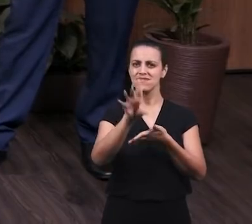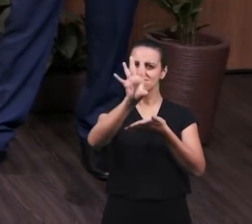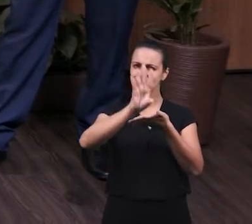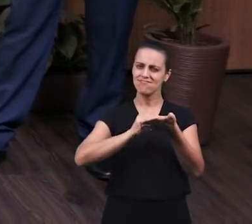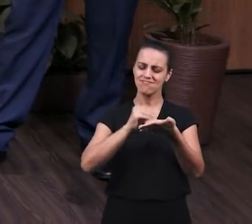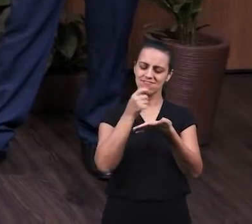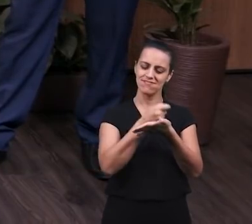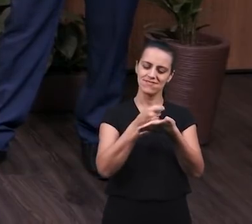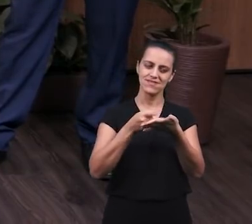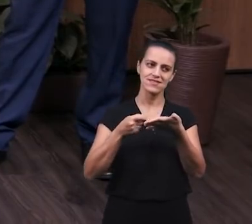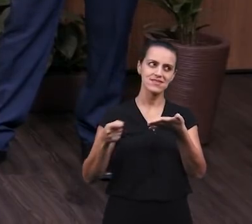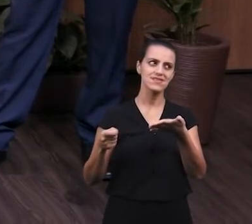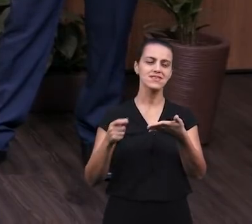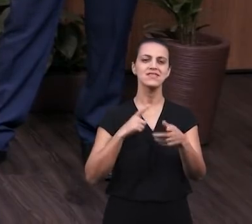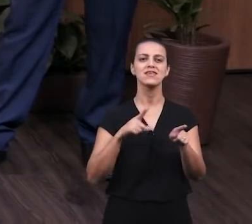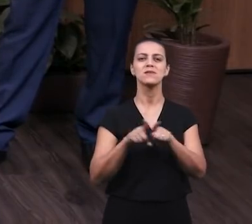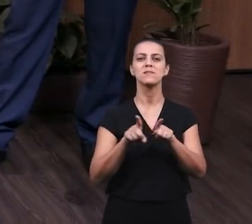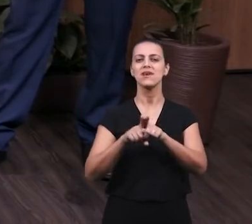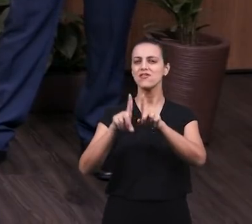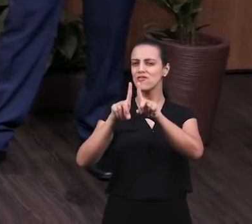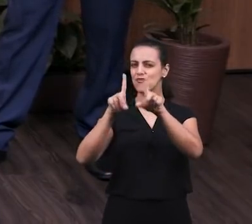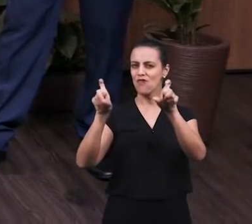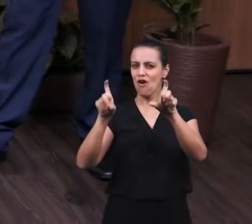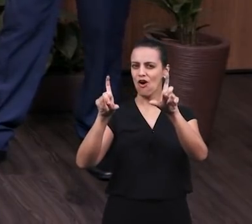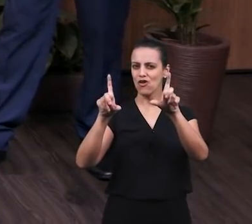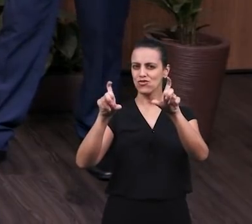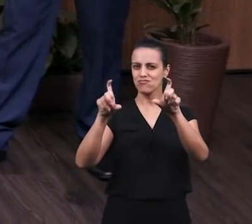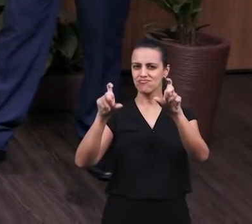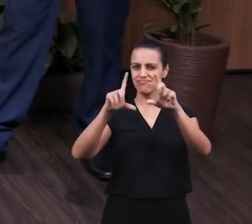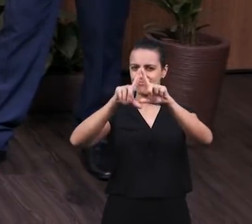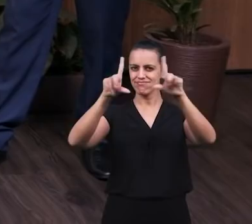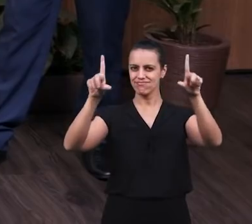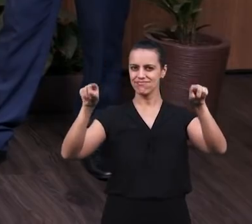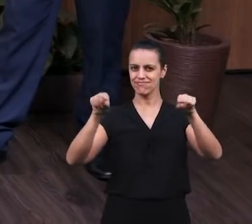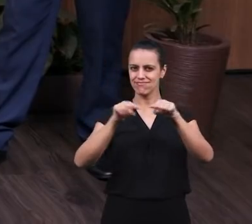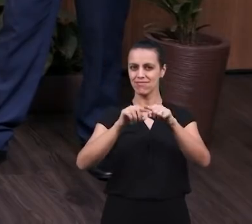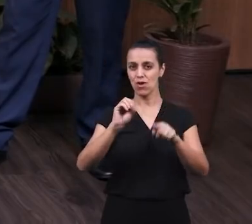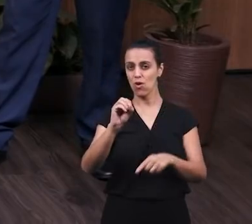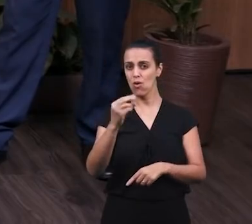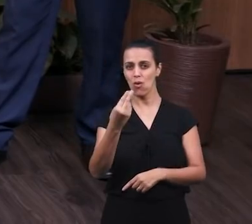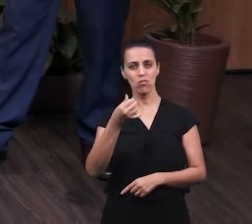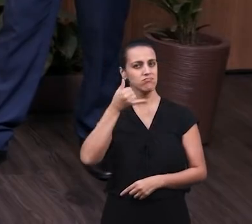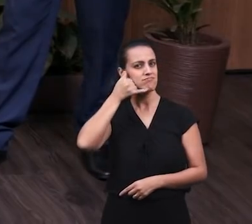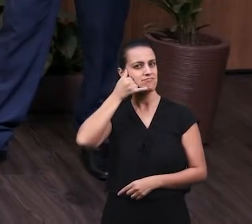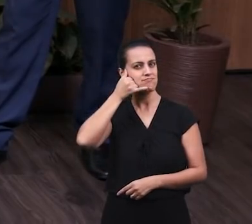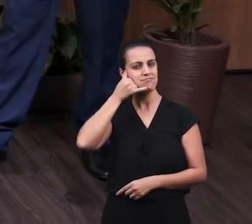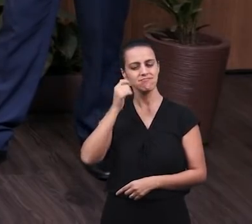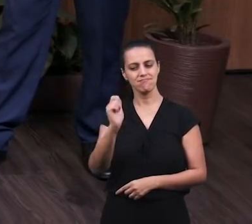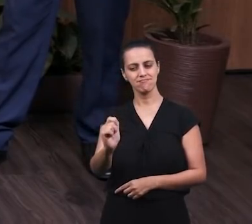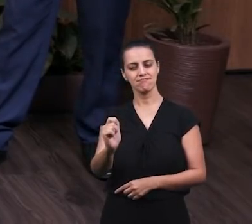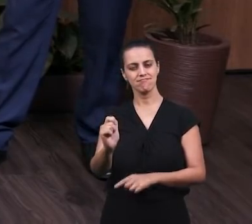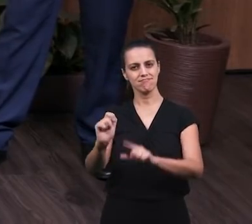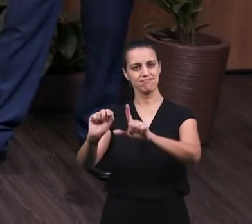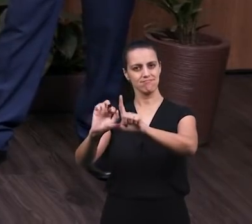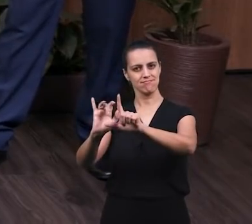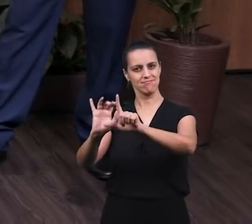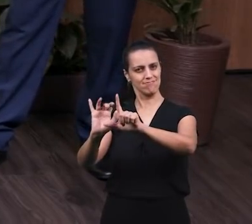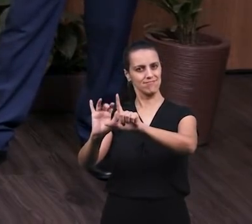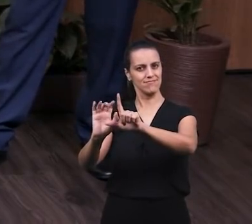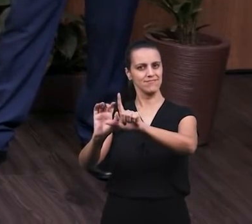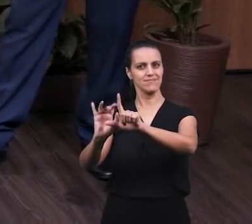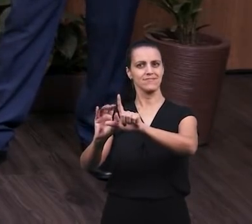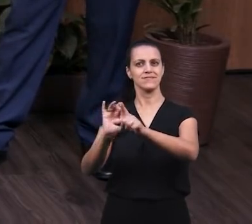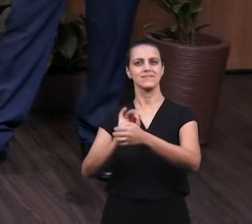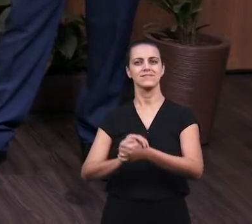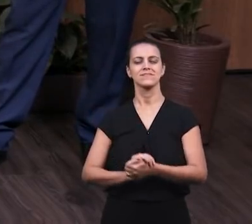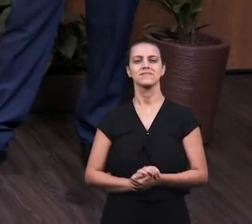anotar, tirar uma foto ou simplesmente aproximar a câmera do seu celular do